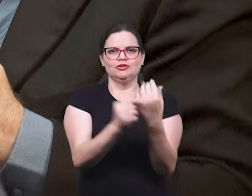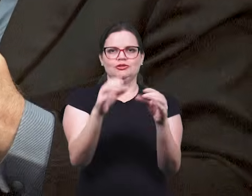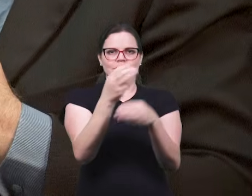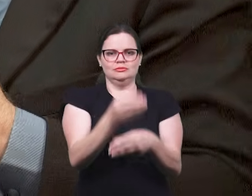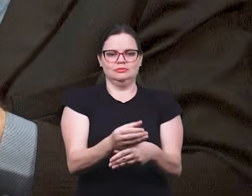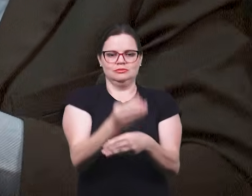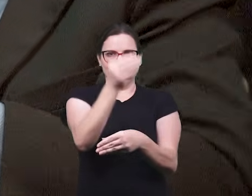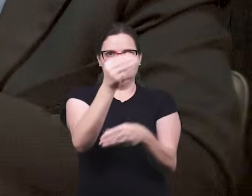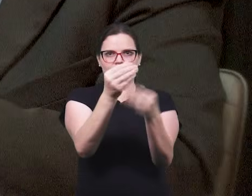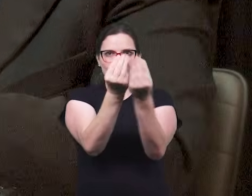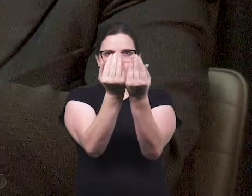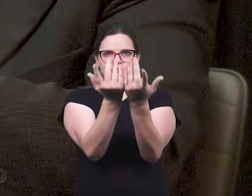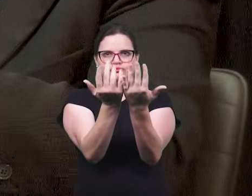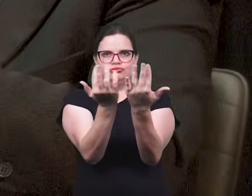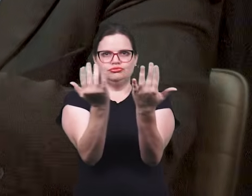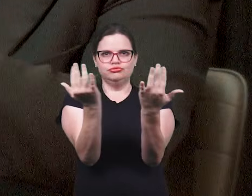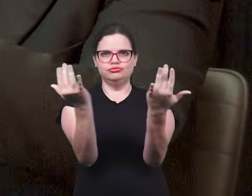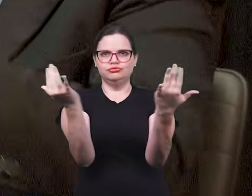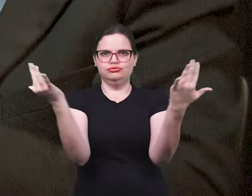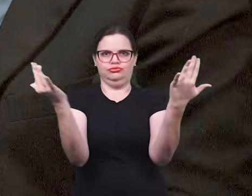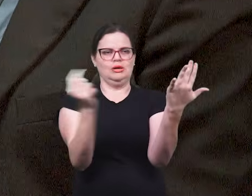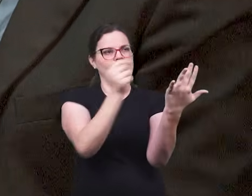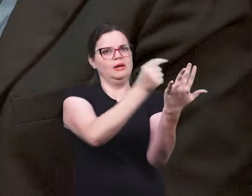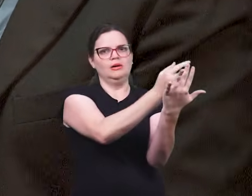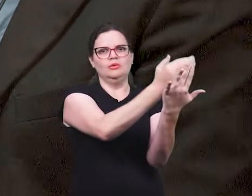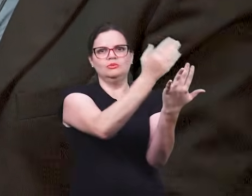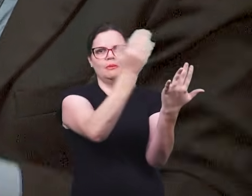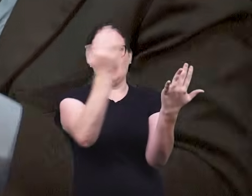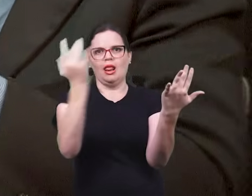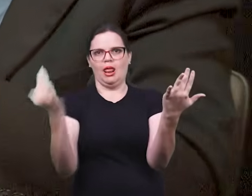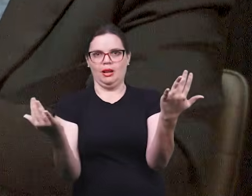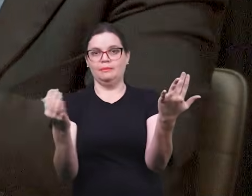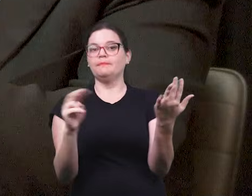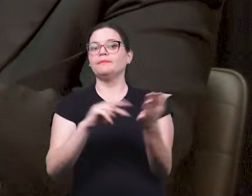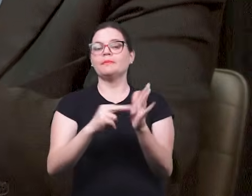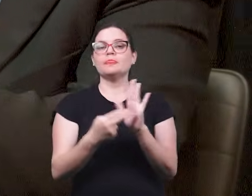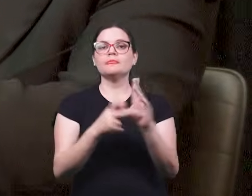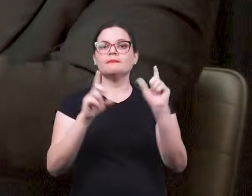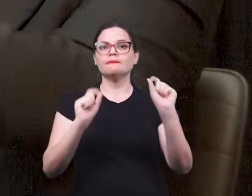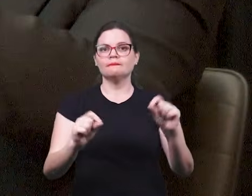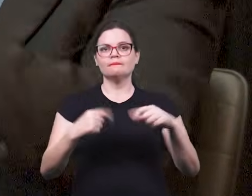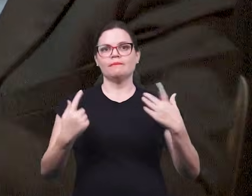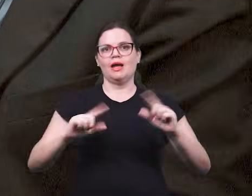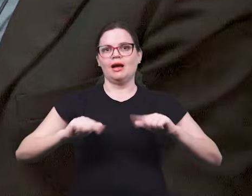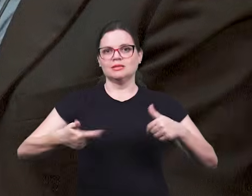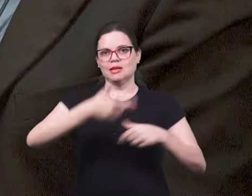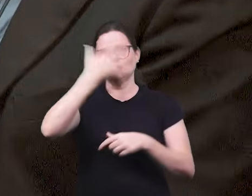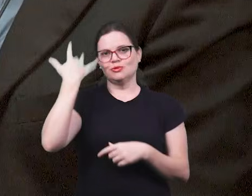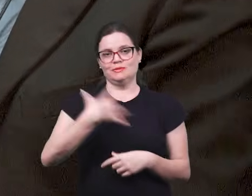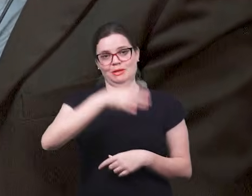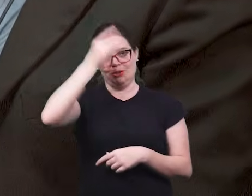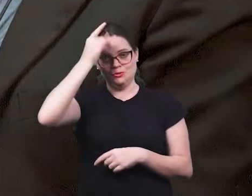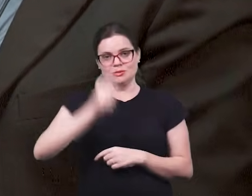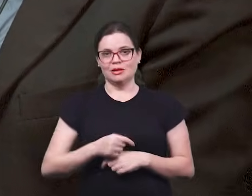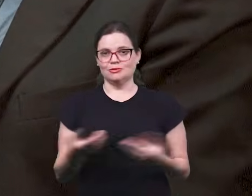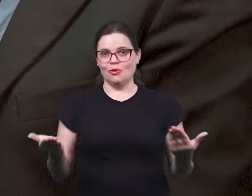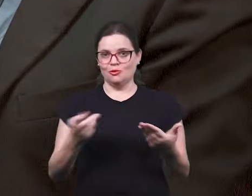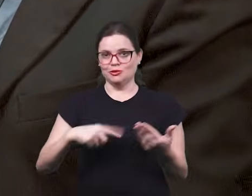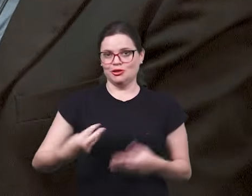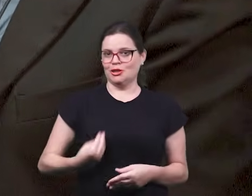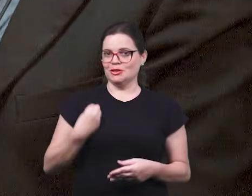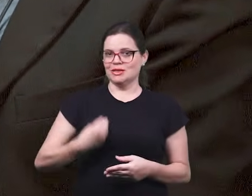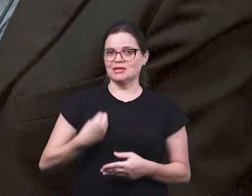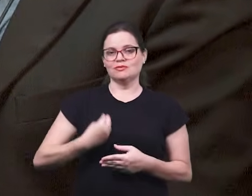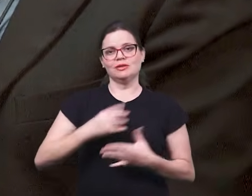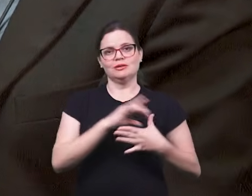Santo dirigindo a igreja nesta hora, conduzindo o crente em Jesus nesta hora rumo